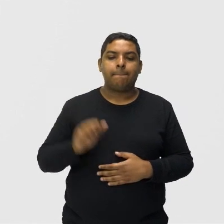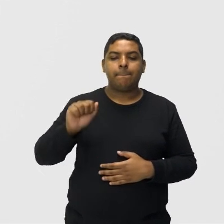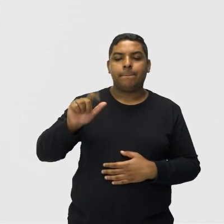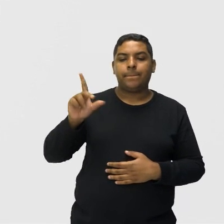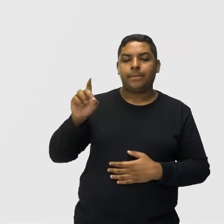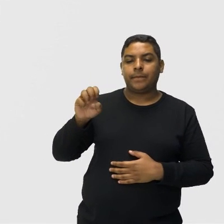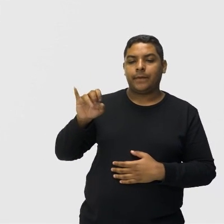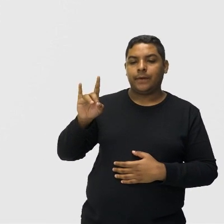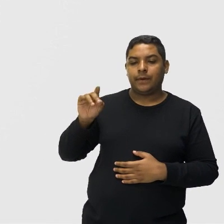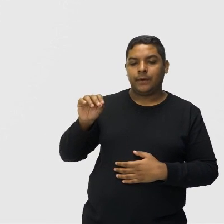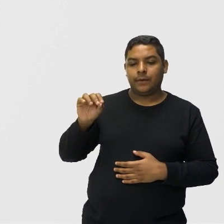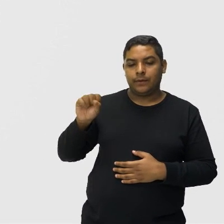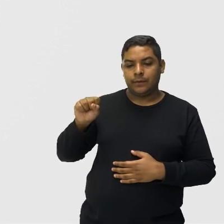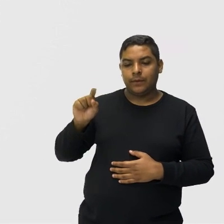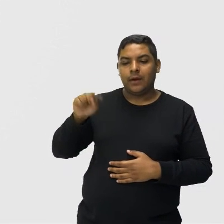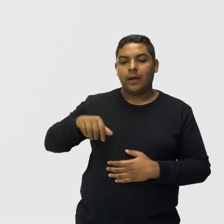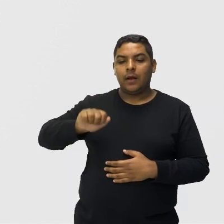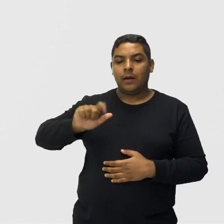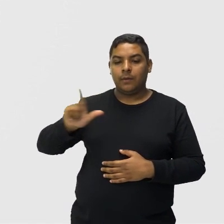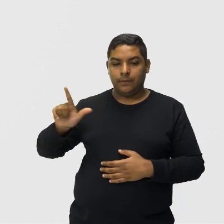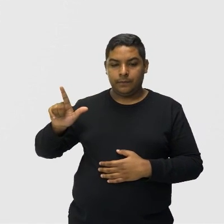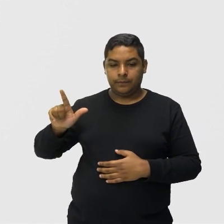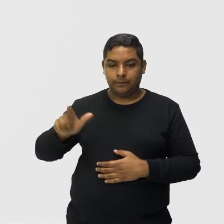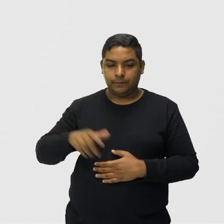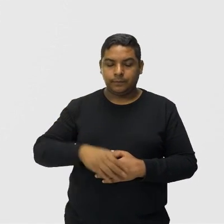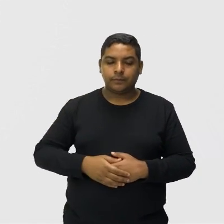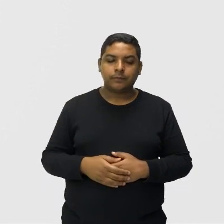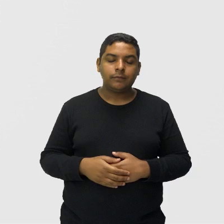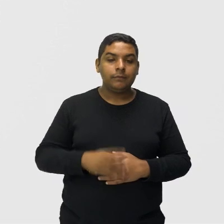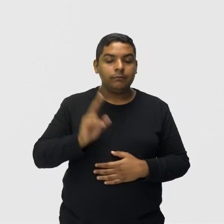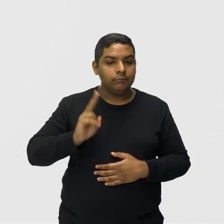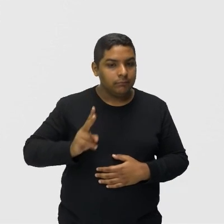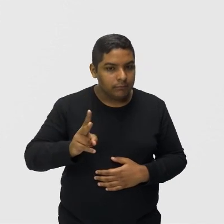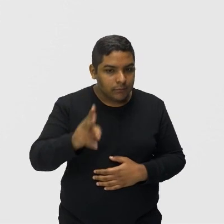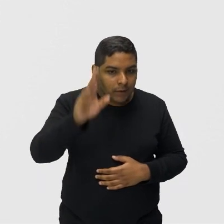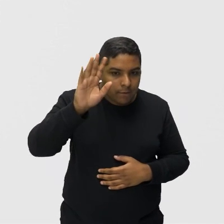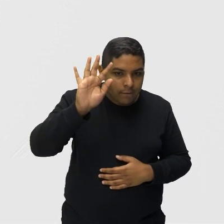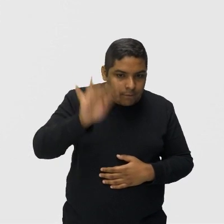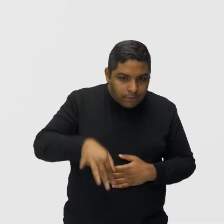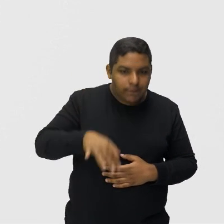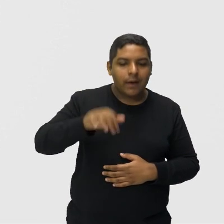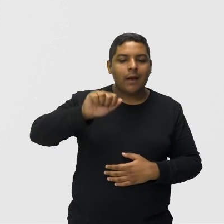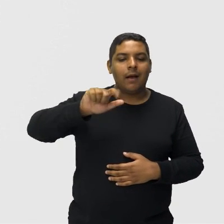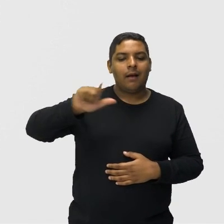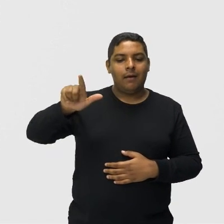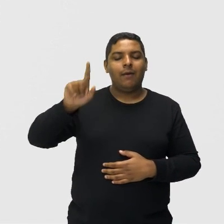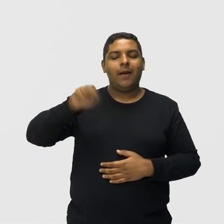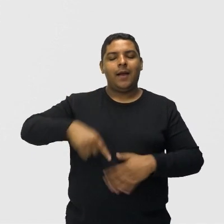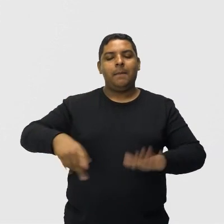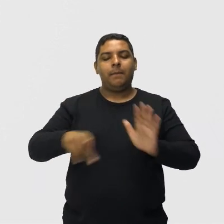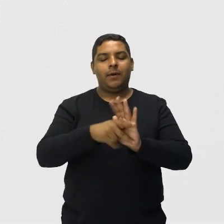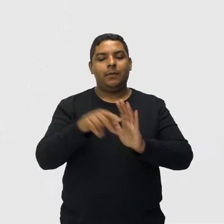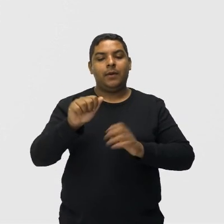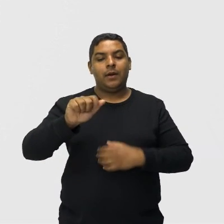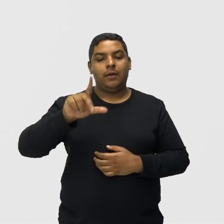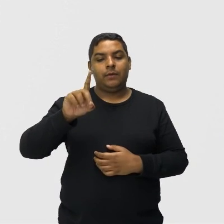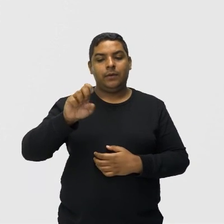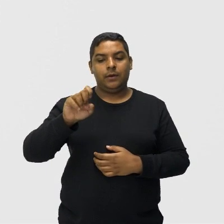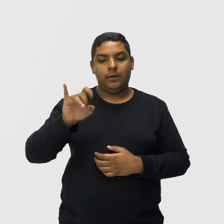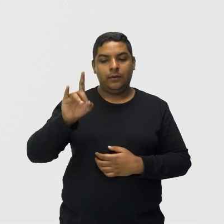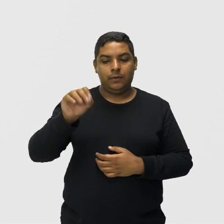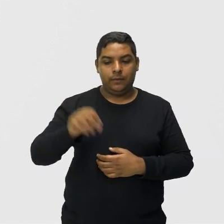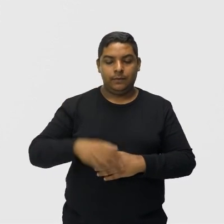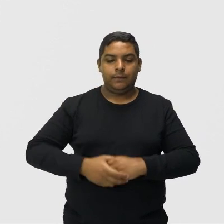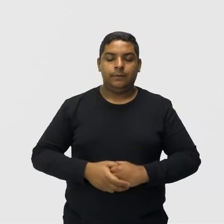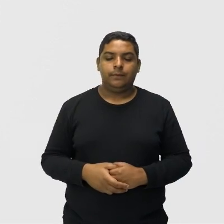aldeídos, o sufixo é -al. Tudo que terminar em -al, eu já sei que é um aldeído, tá